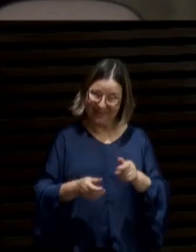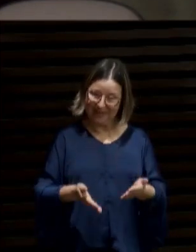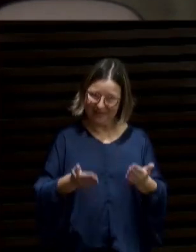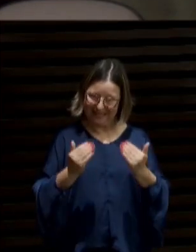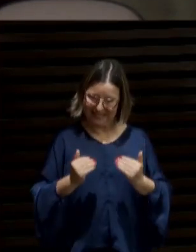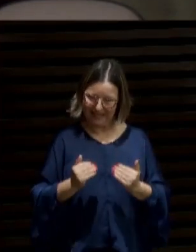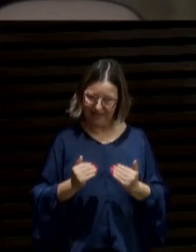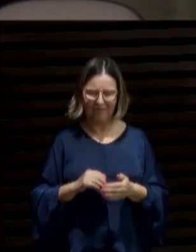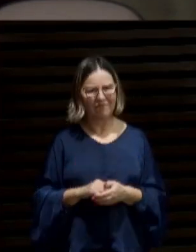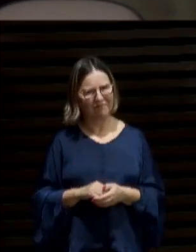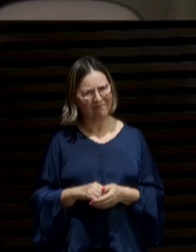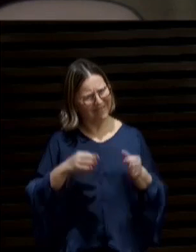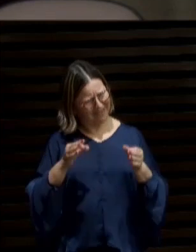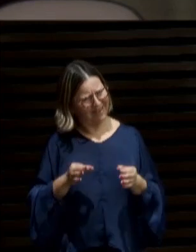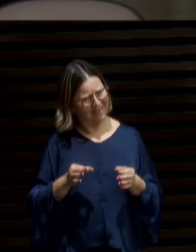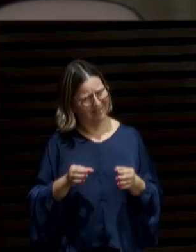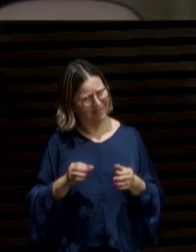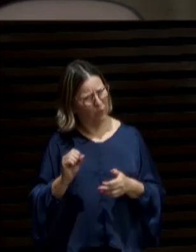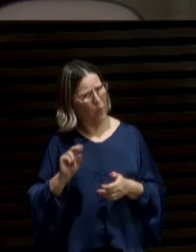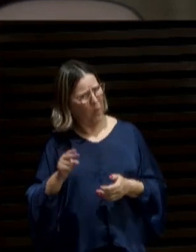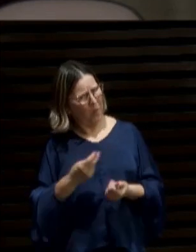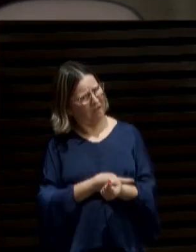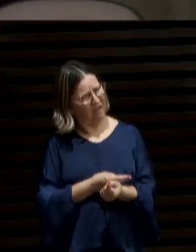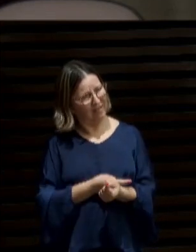Está certo ou está errado?